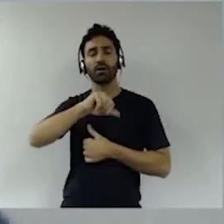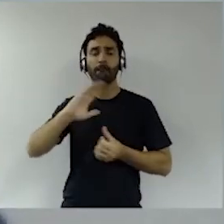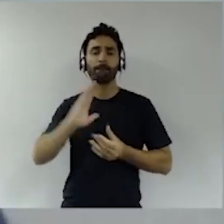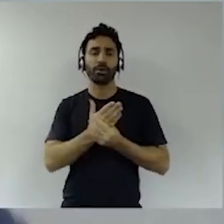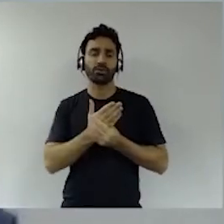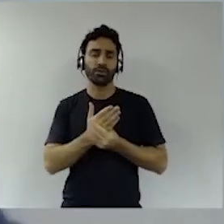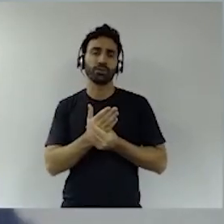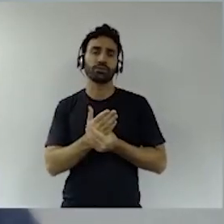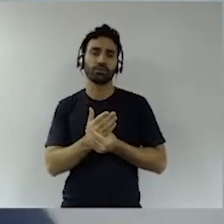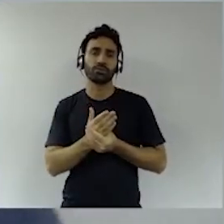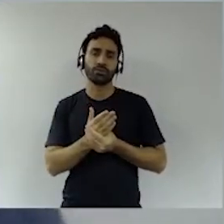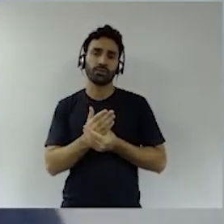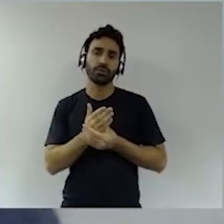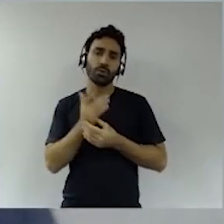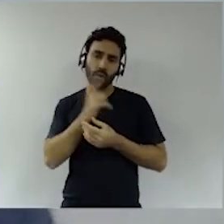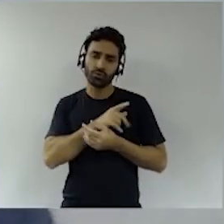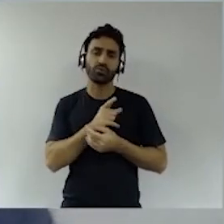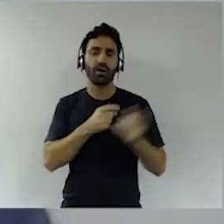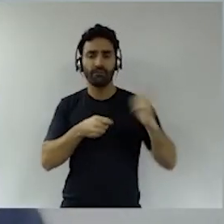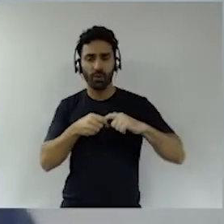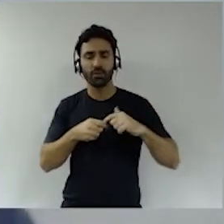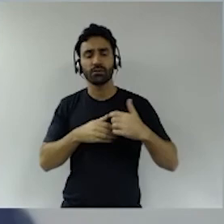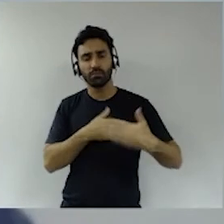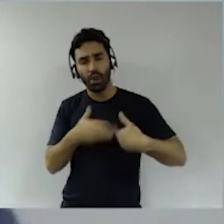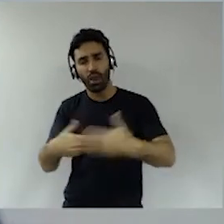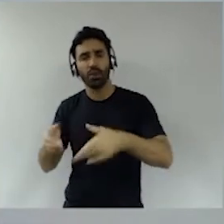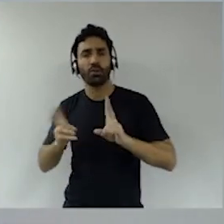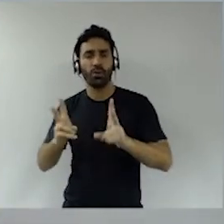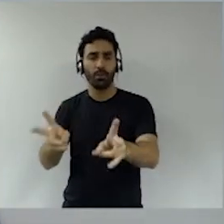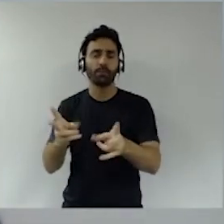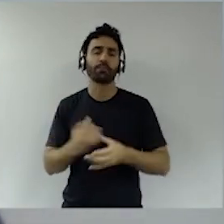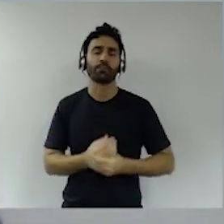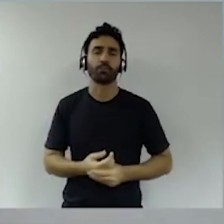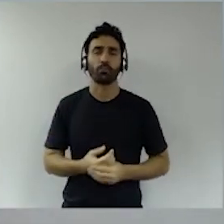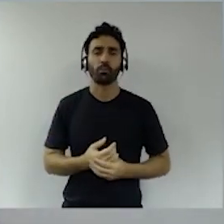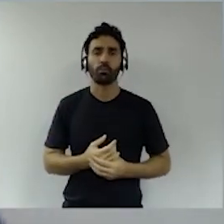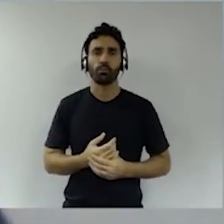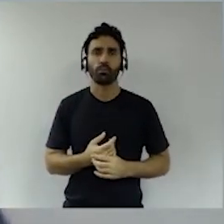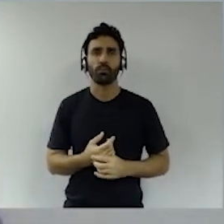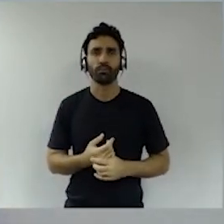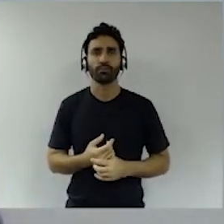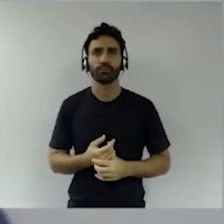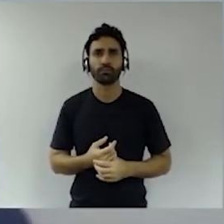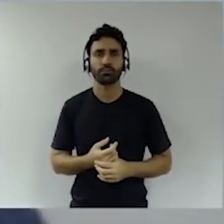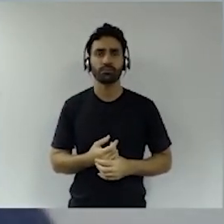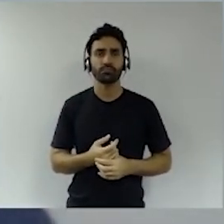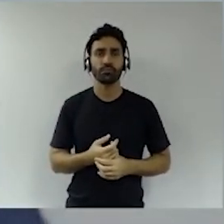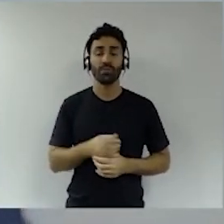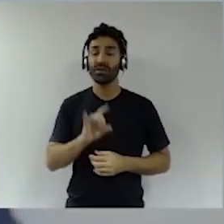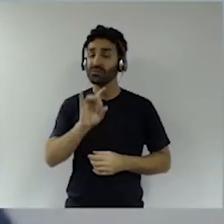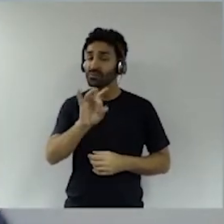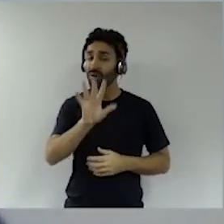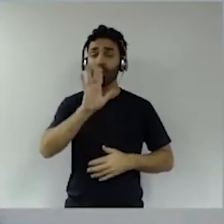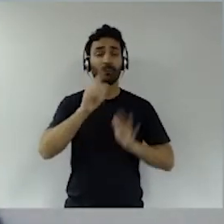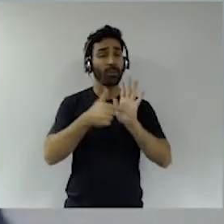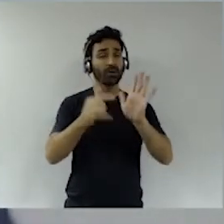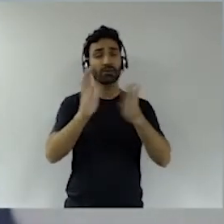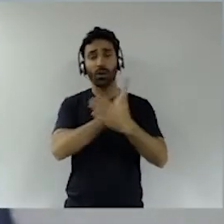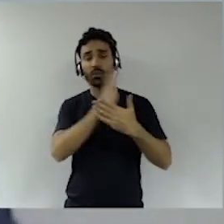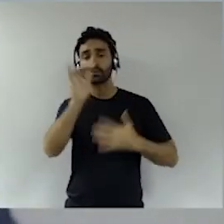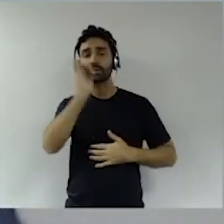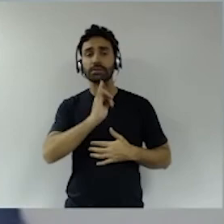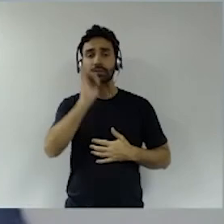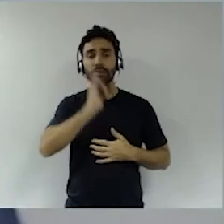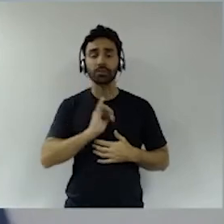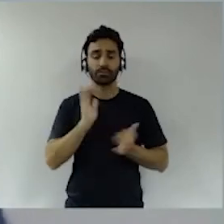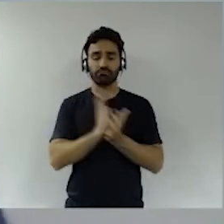menos, tivessem o fluxo retomado. Né? Isso são apenas alguns exemplos do trabalho